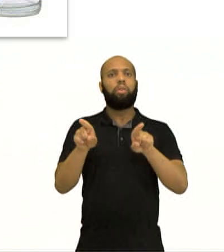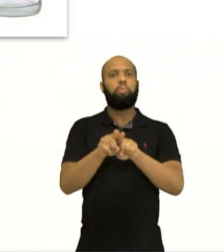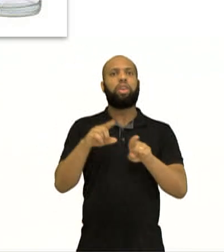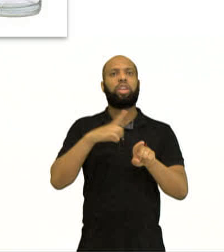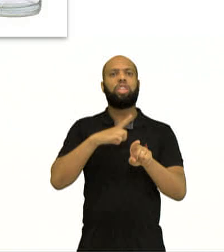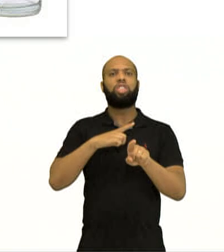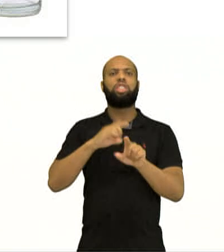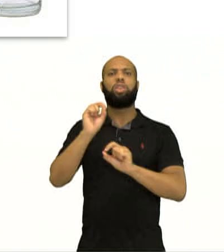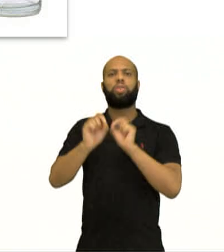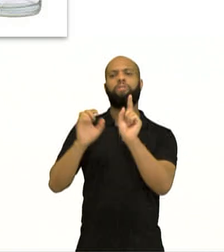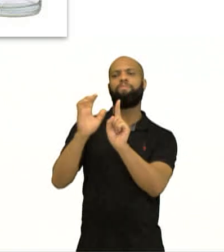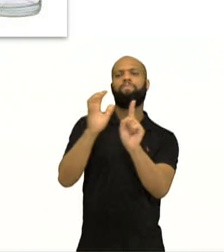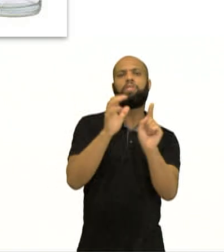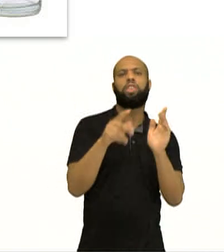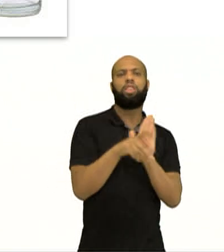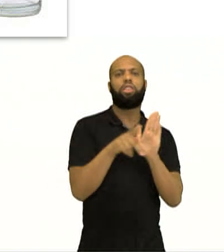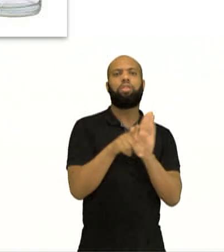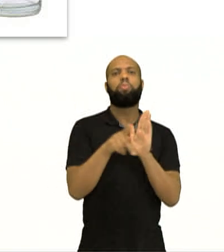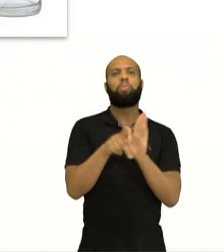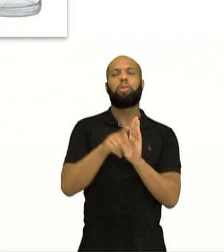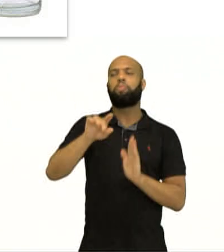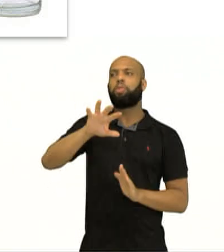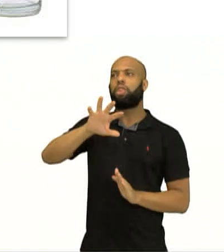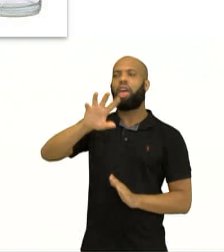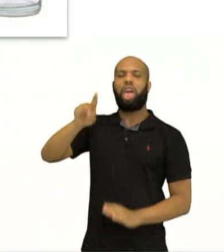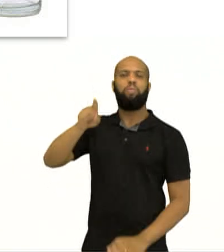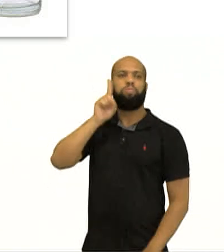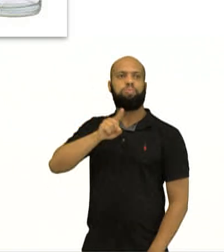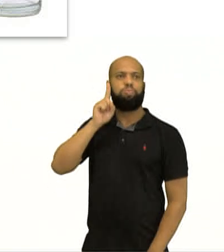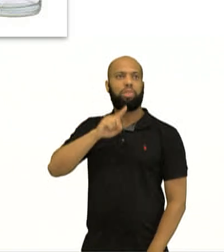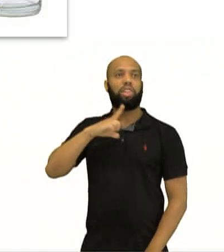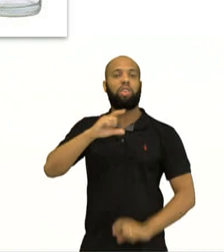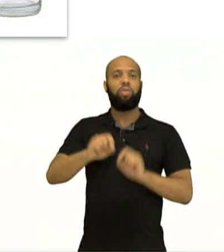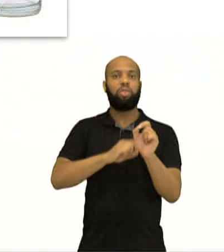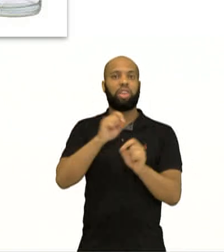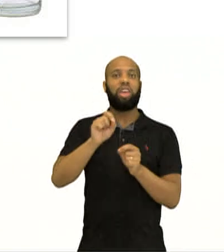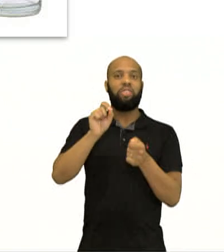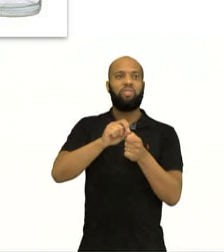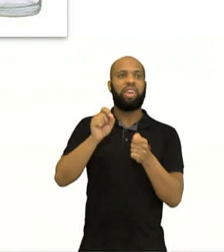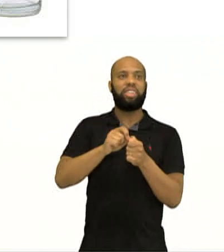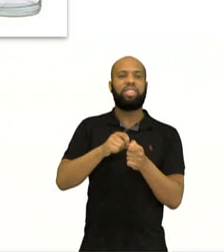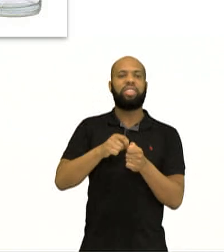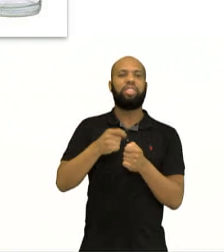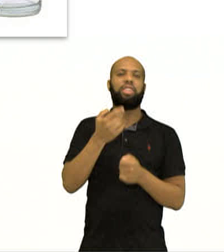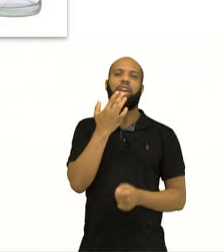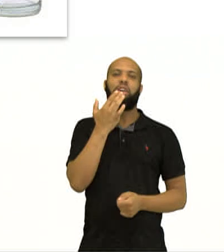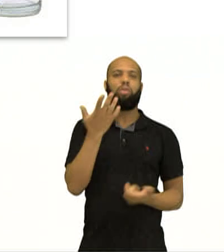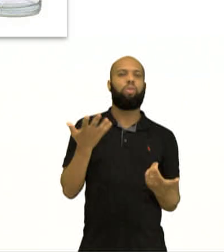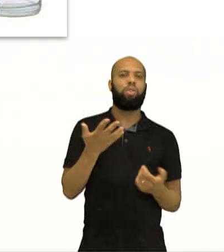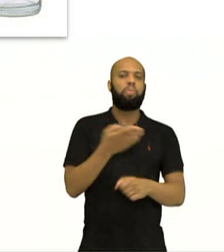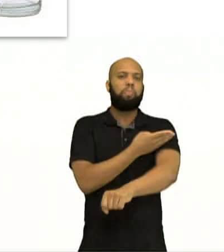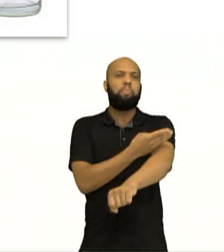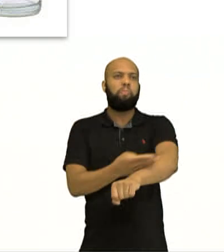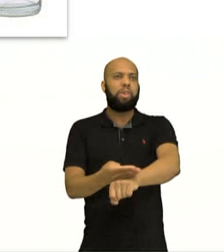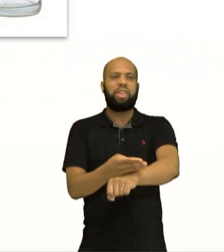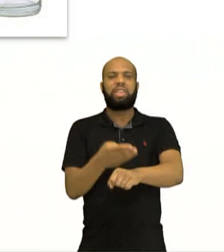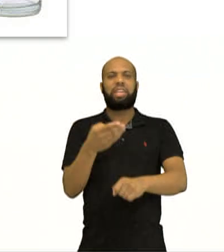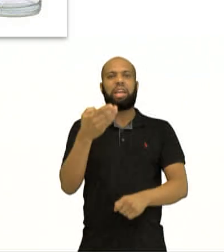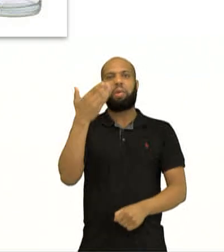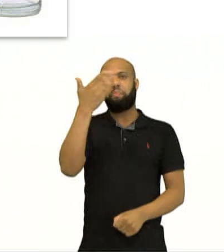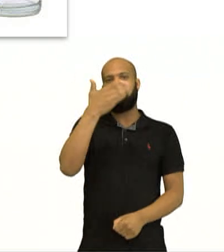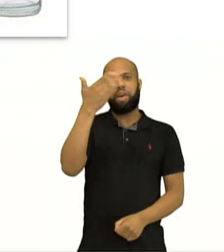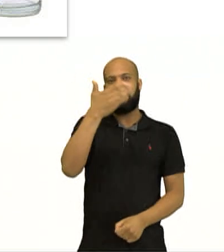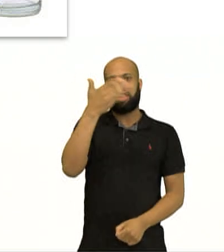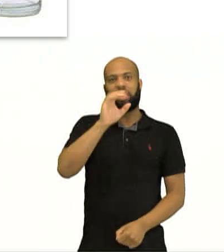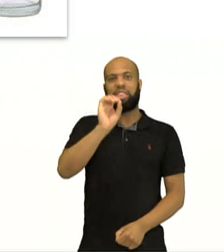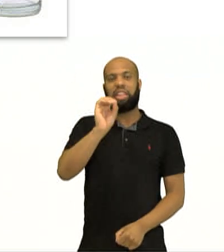intervencionismo norte-americano. Essas mensagens eram impressas em cor branca, que as tornava quase invisíveis e escondidas quando as garrafas estavam